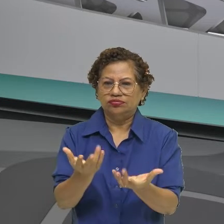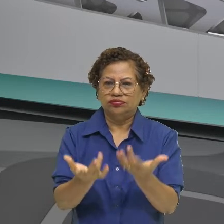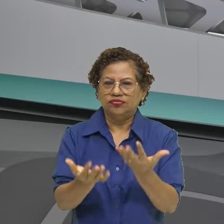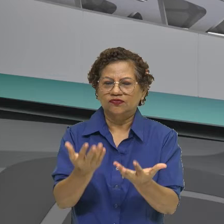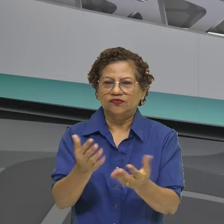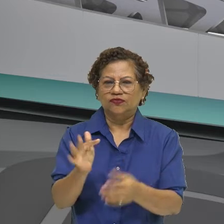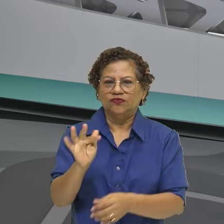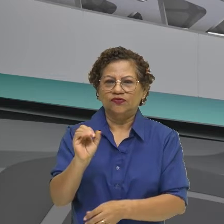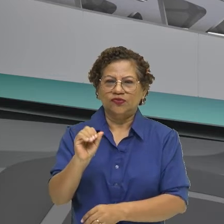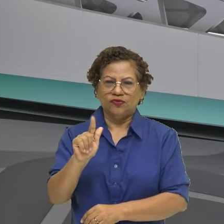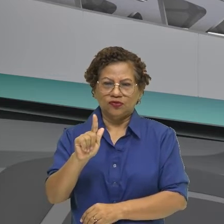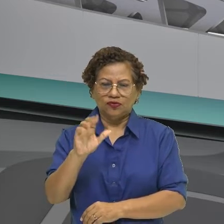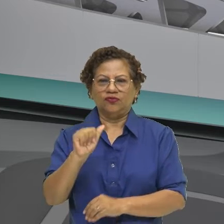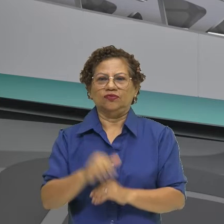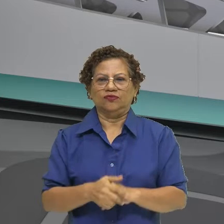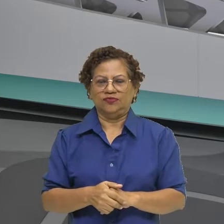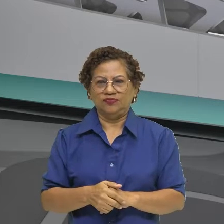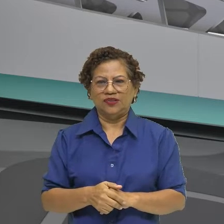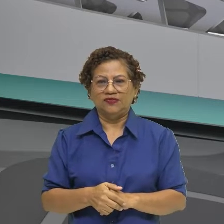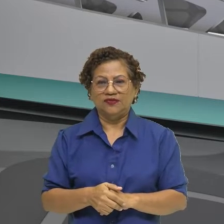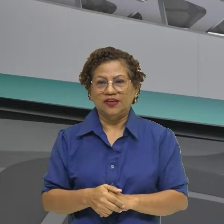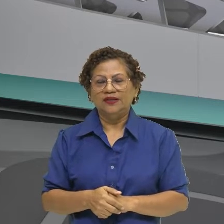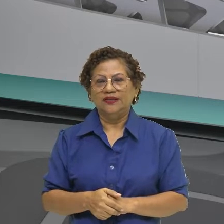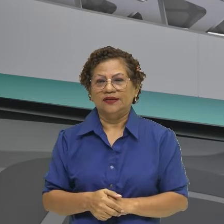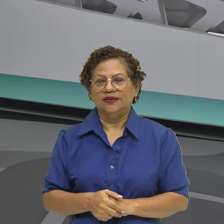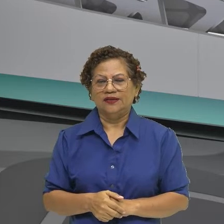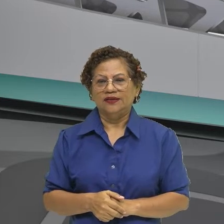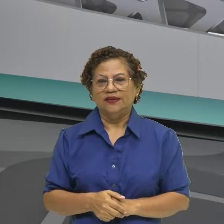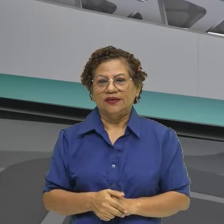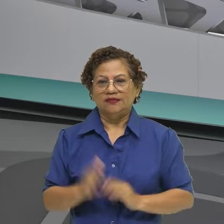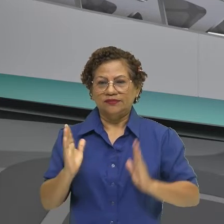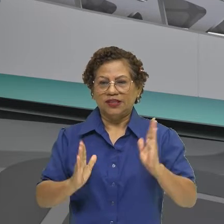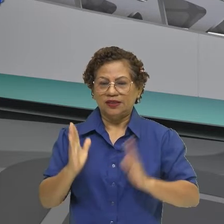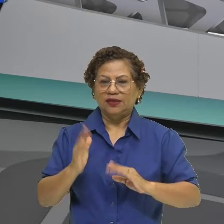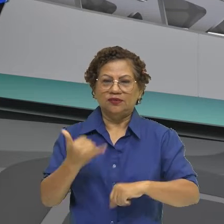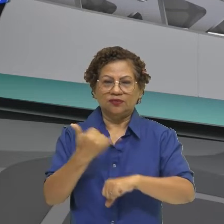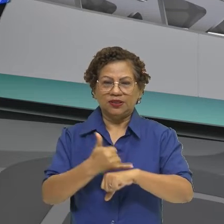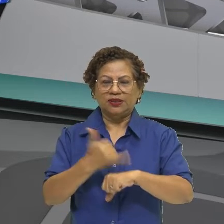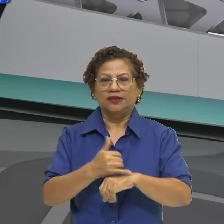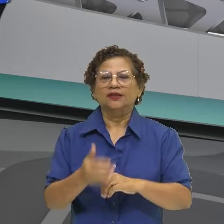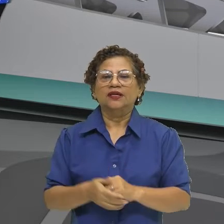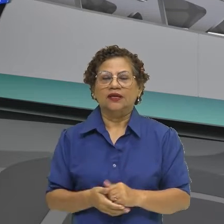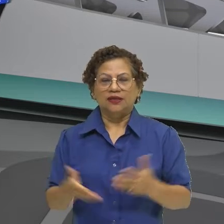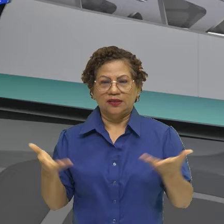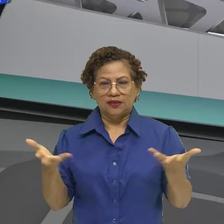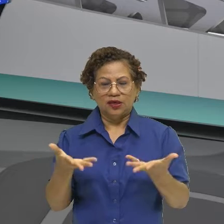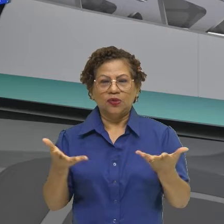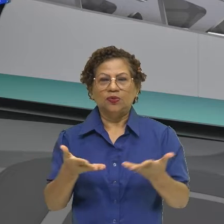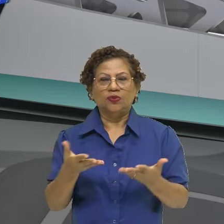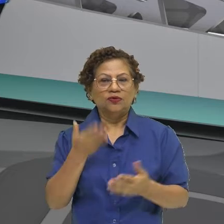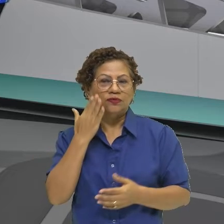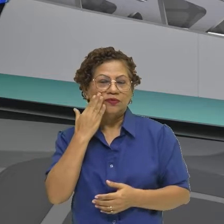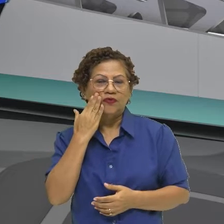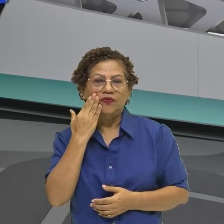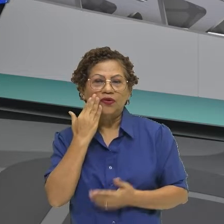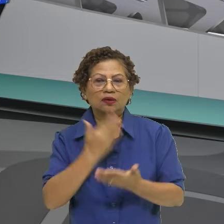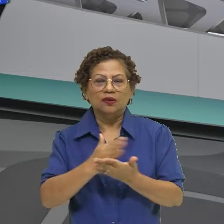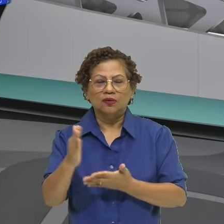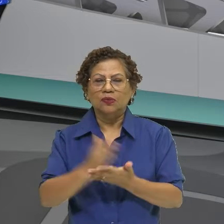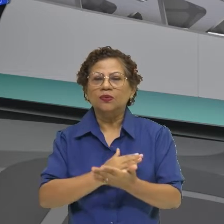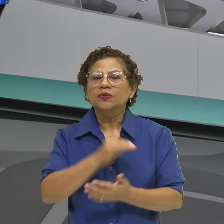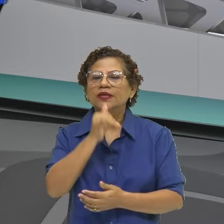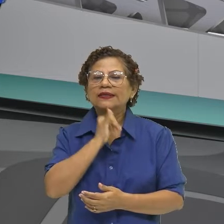chamado também de Idade dos Metais, certo? E aí eu trouxe para vocês alguns exemplos, né, de